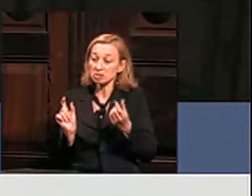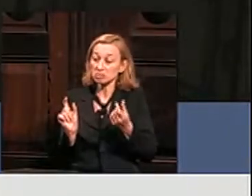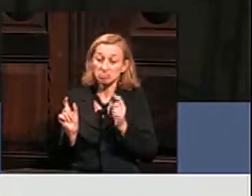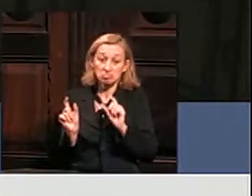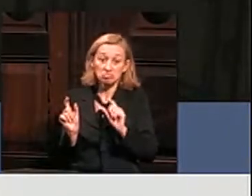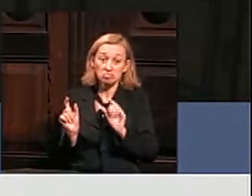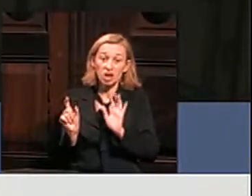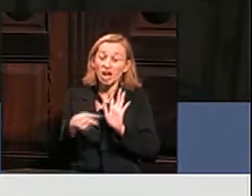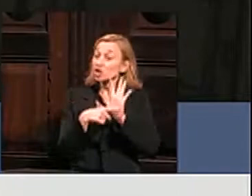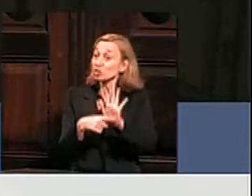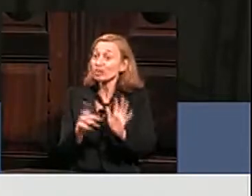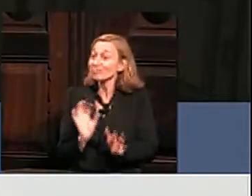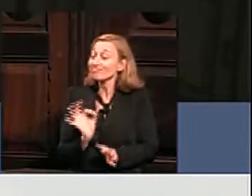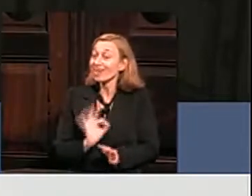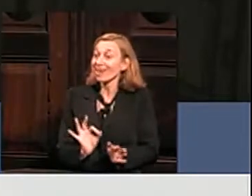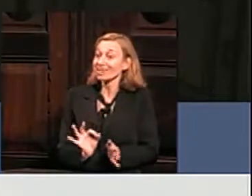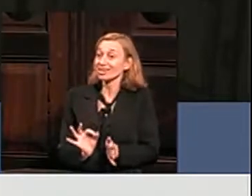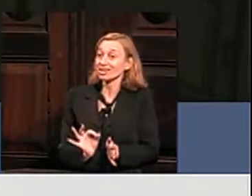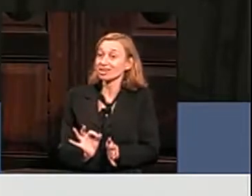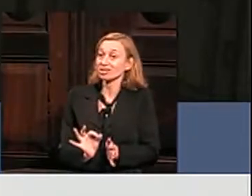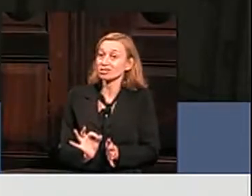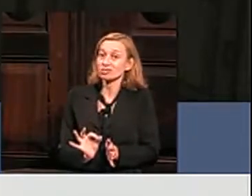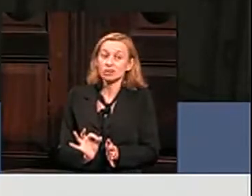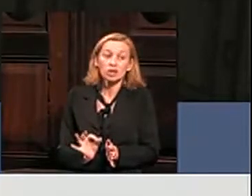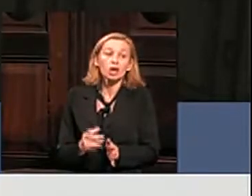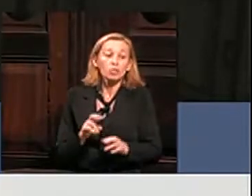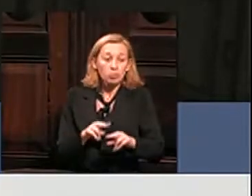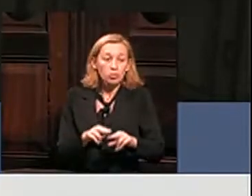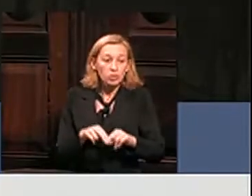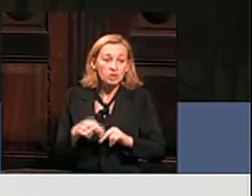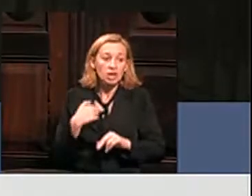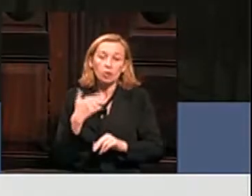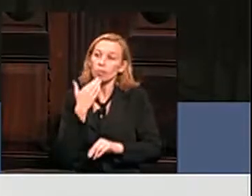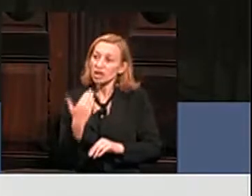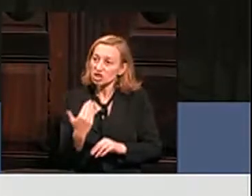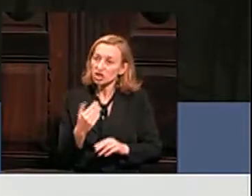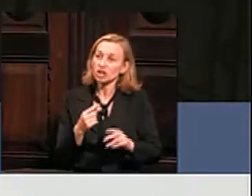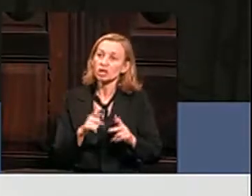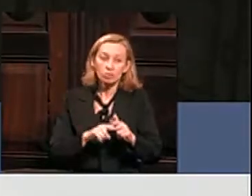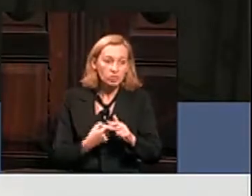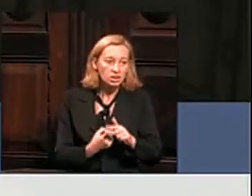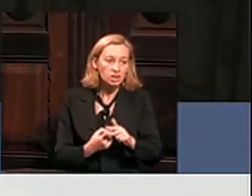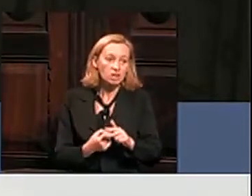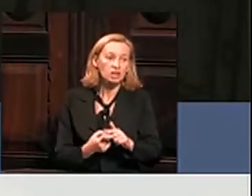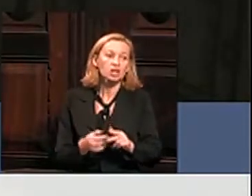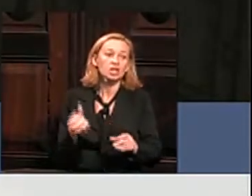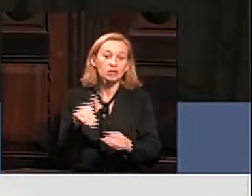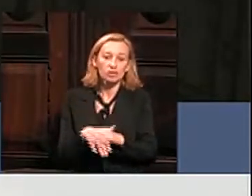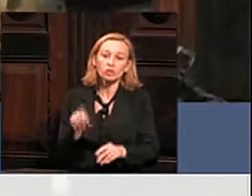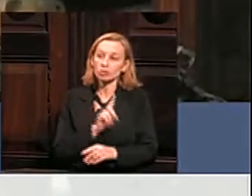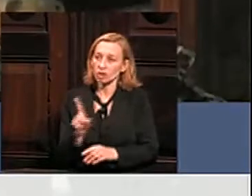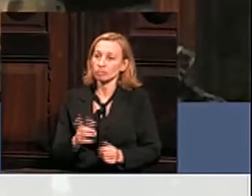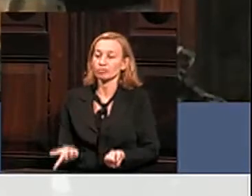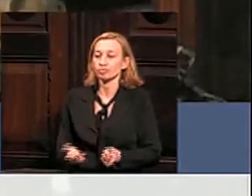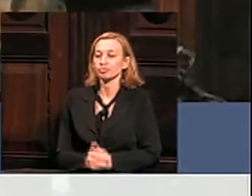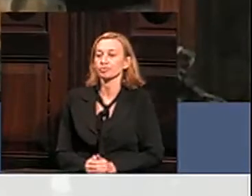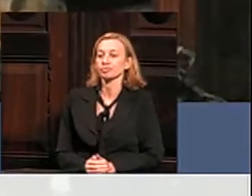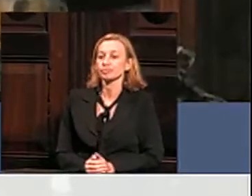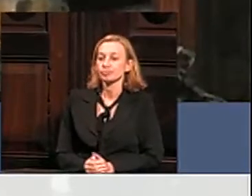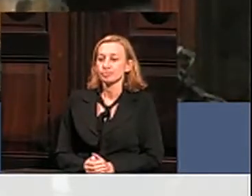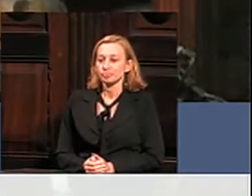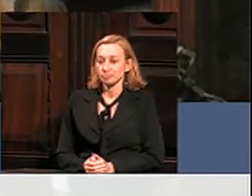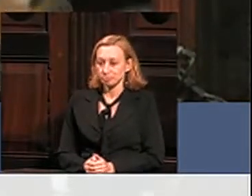ajuda na matéria. Por isso, pedi verificação e solicito o voto não.